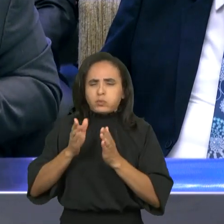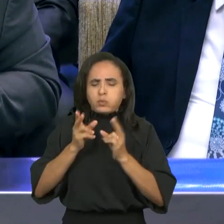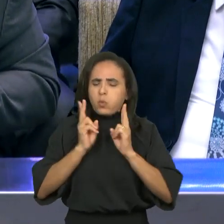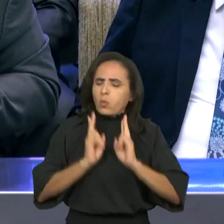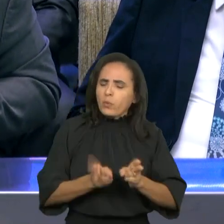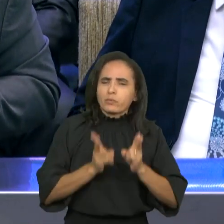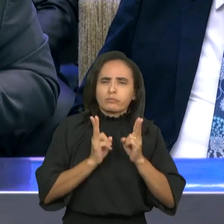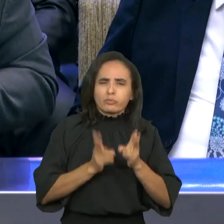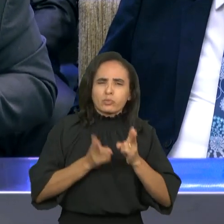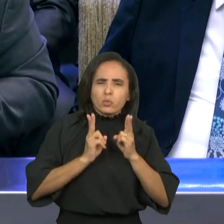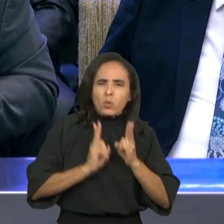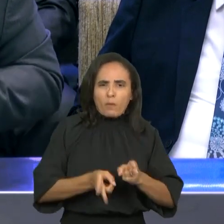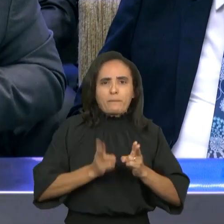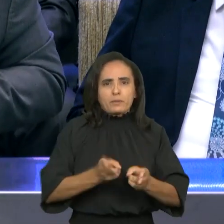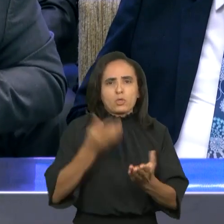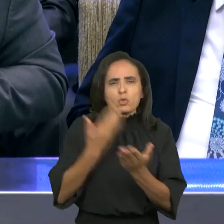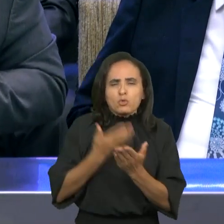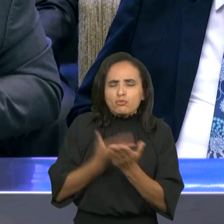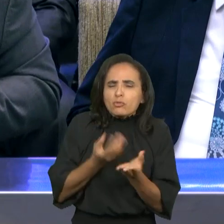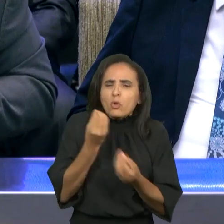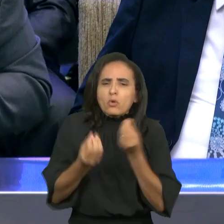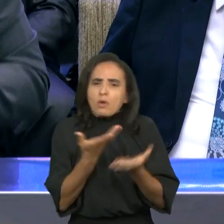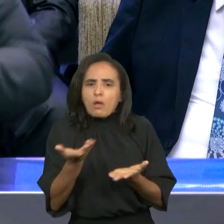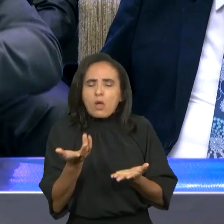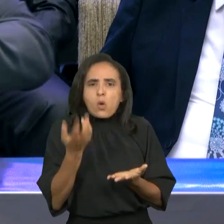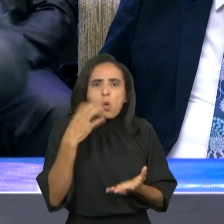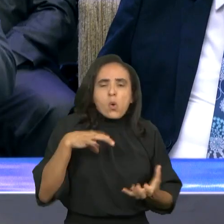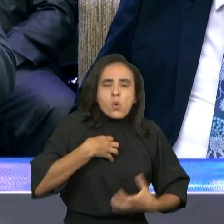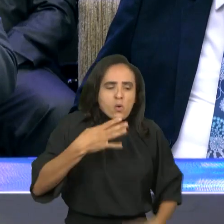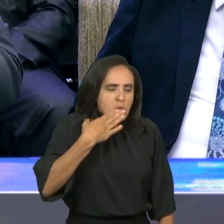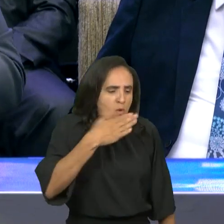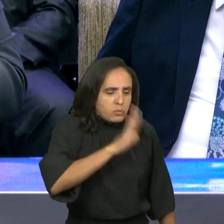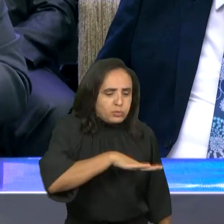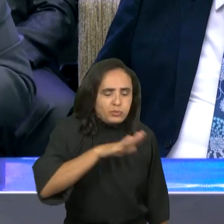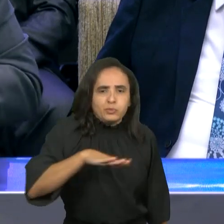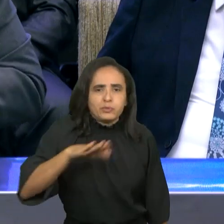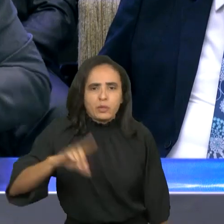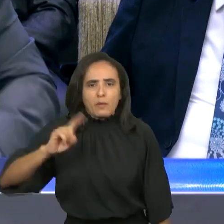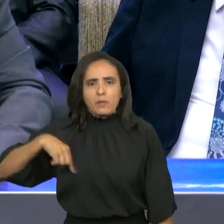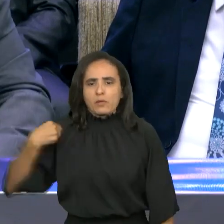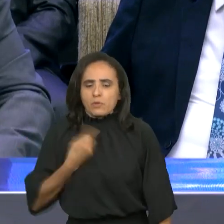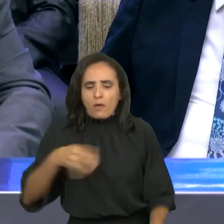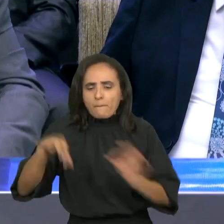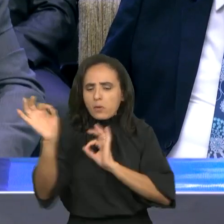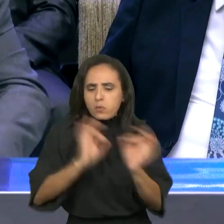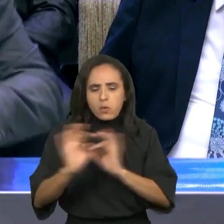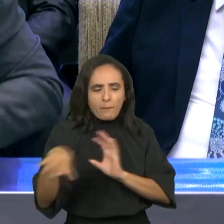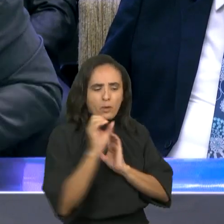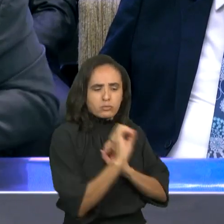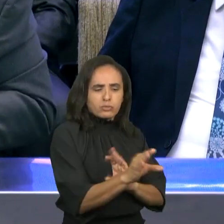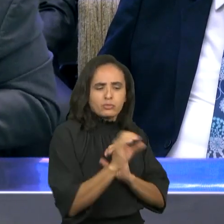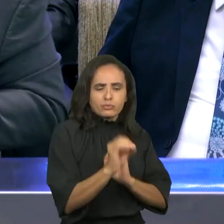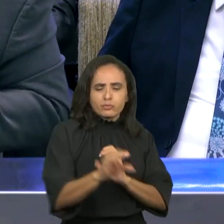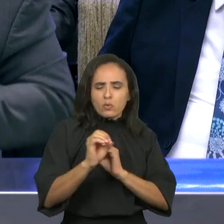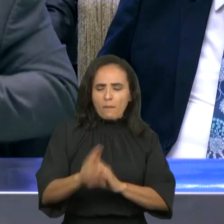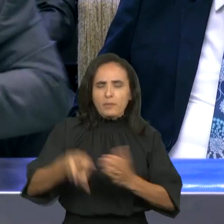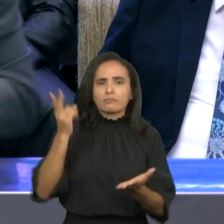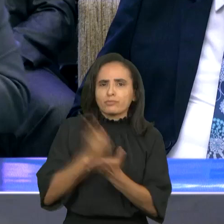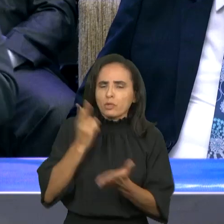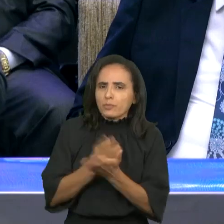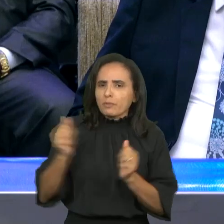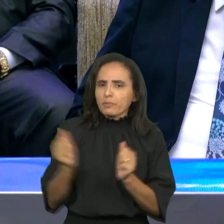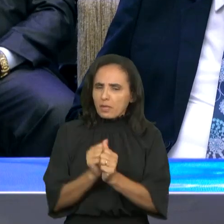goteja a minha doutrina Olhe para as crianças vamos formá-las em nome do Senhor Jesus Cristo